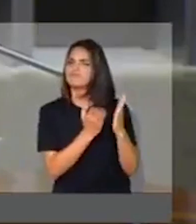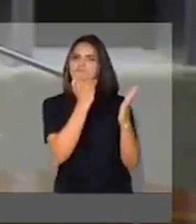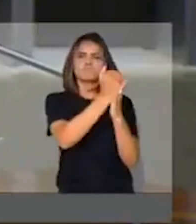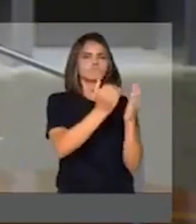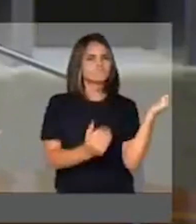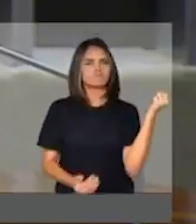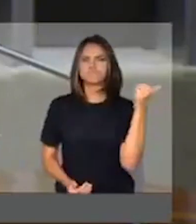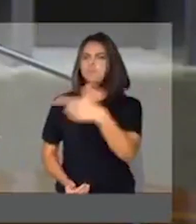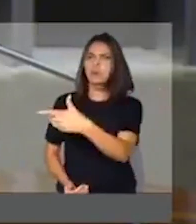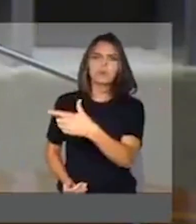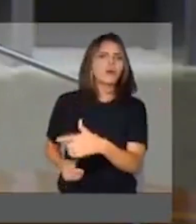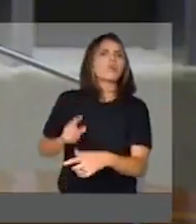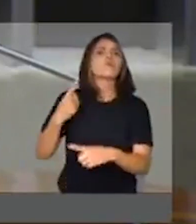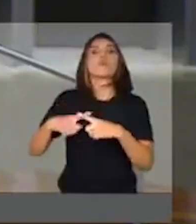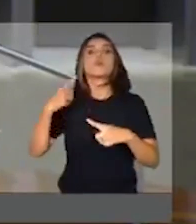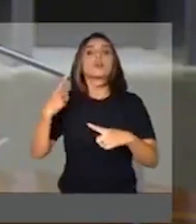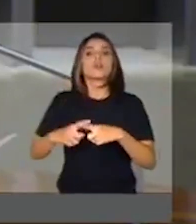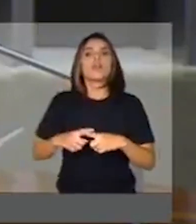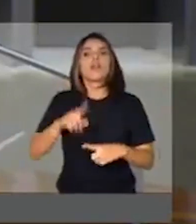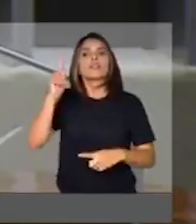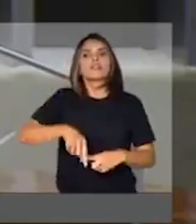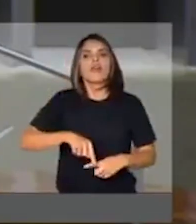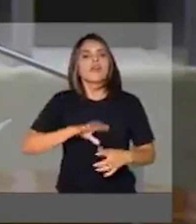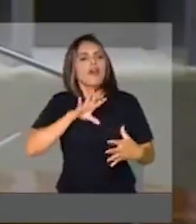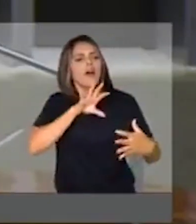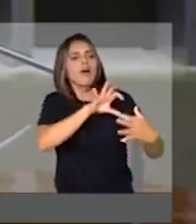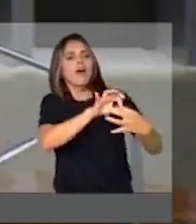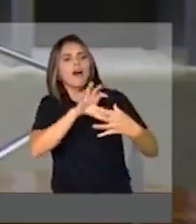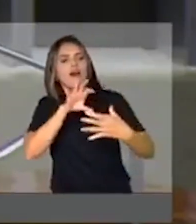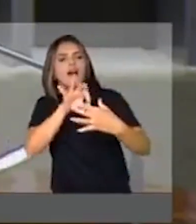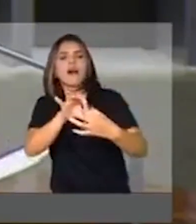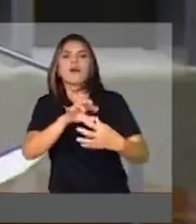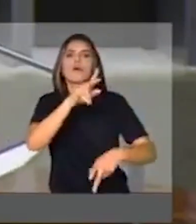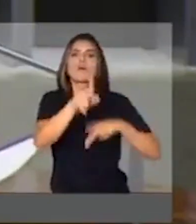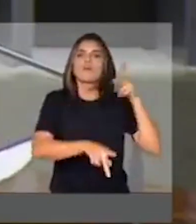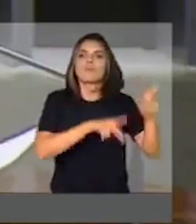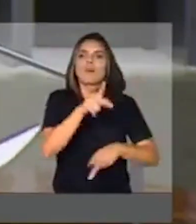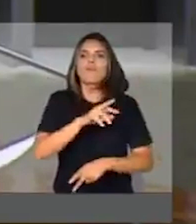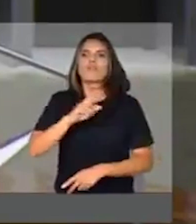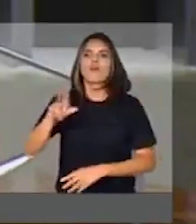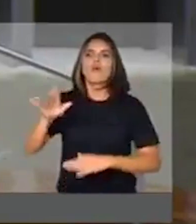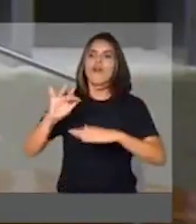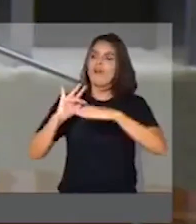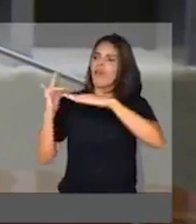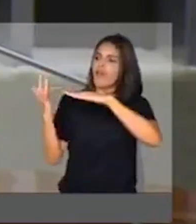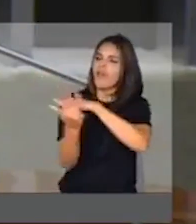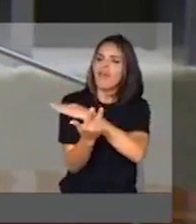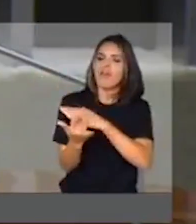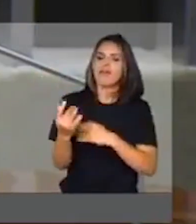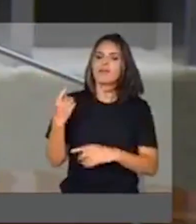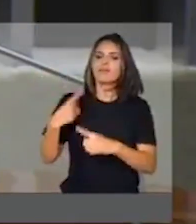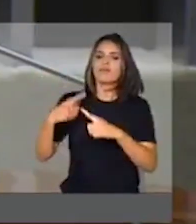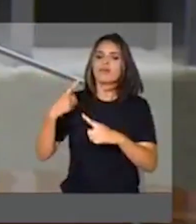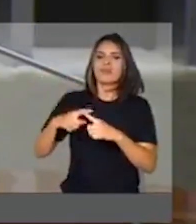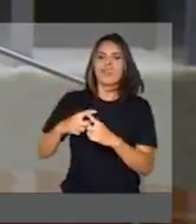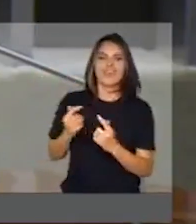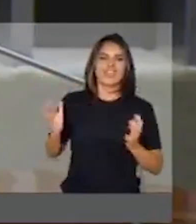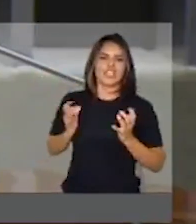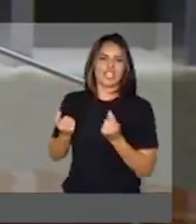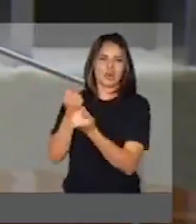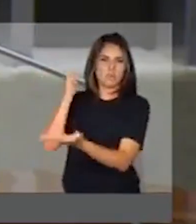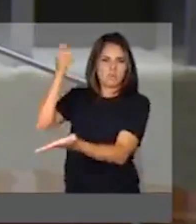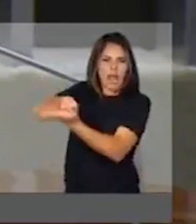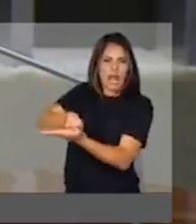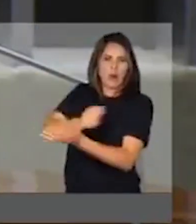construímos lastro popular, não nas redes de internet com os fake news financiados por Steven Bannon. Construímos